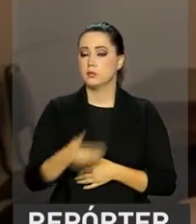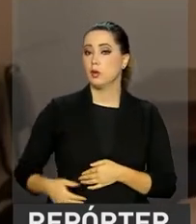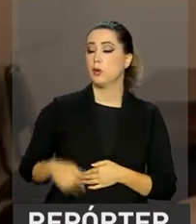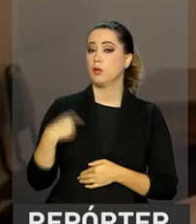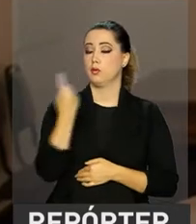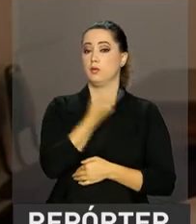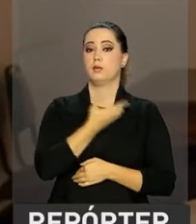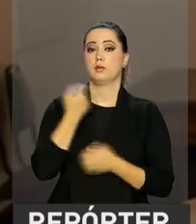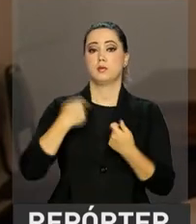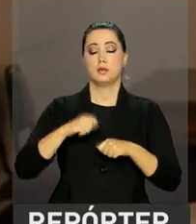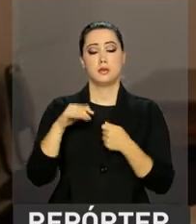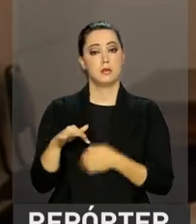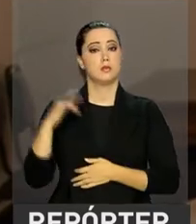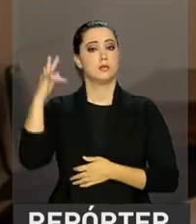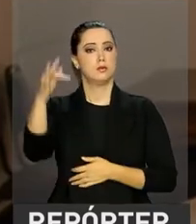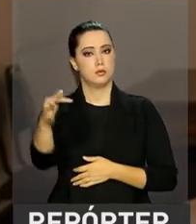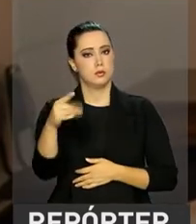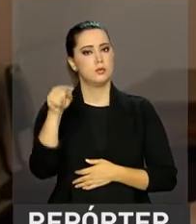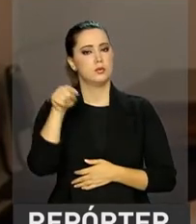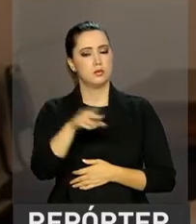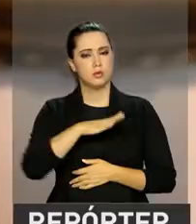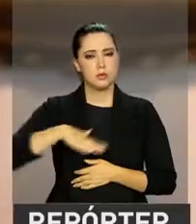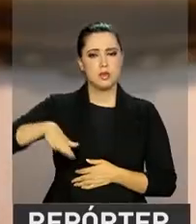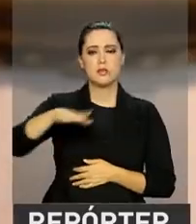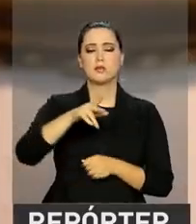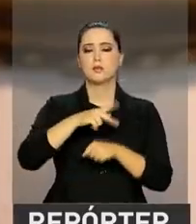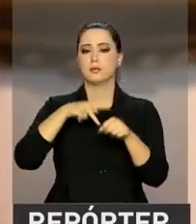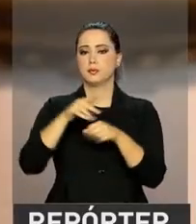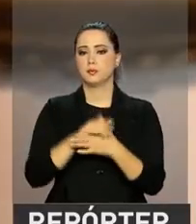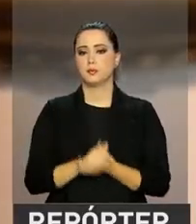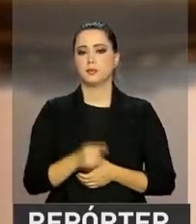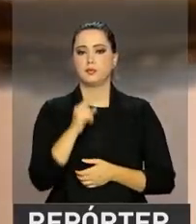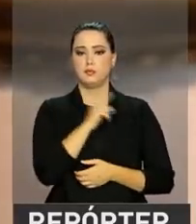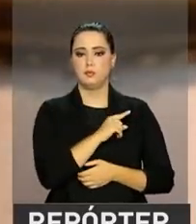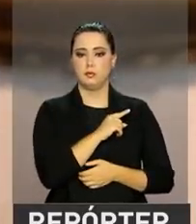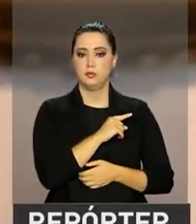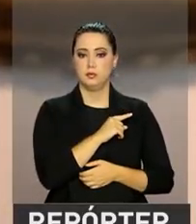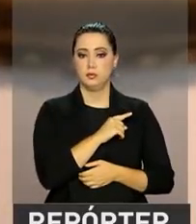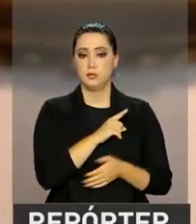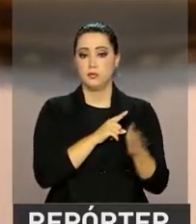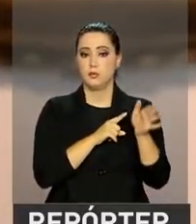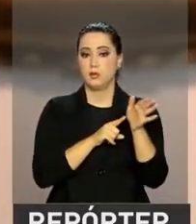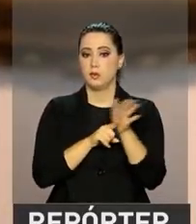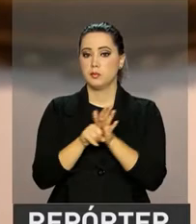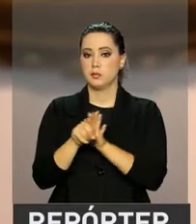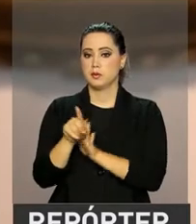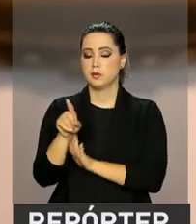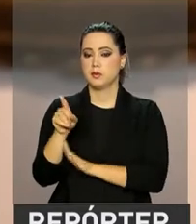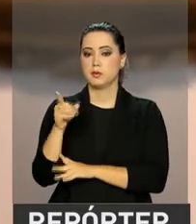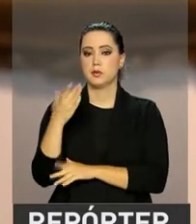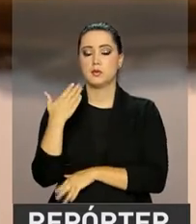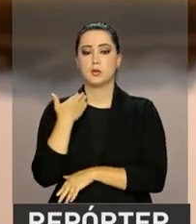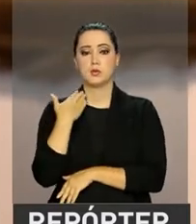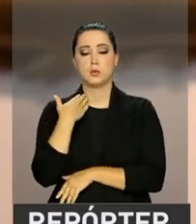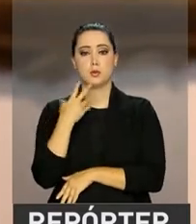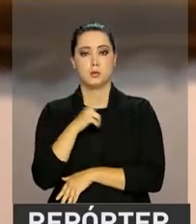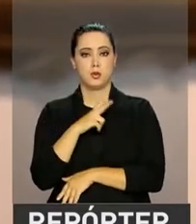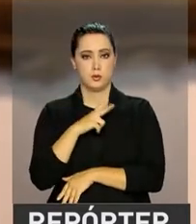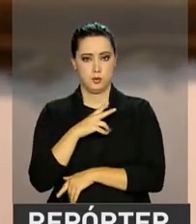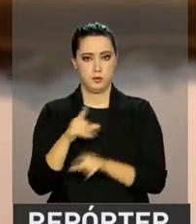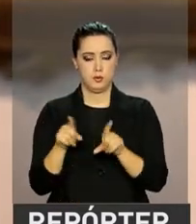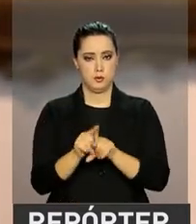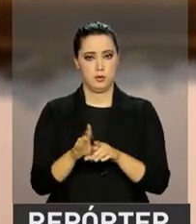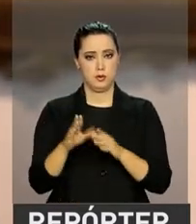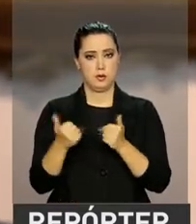o que nós queremos para o futuro dessas nações de otávio de barros consultor de um dos maiores bancos privados do país e vice